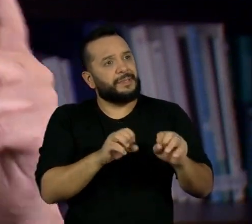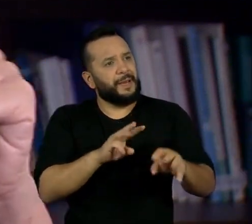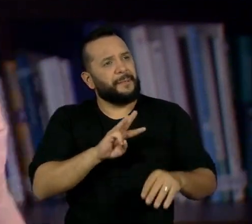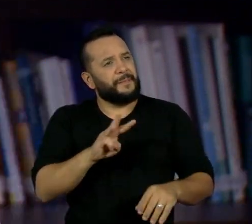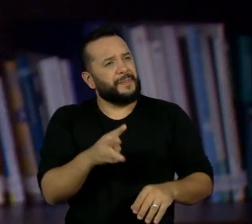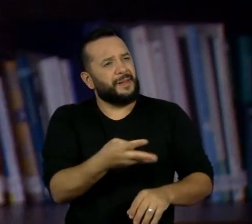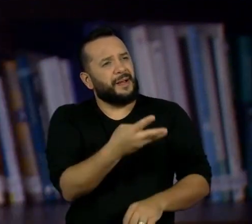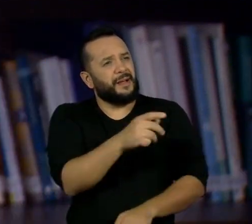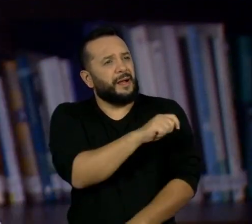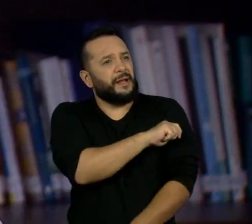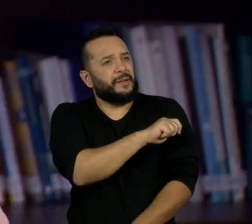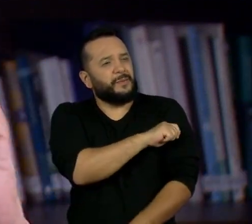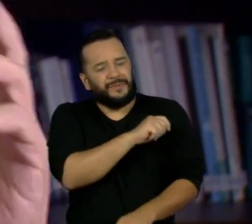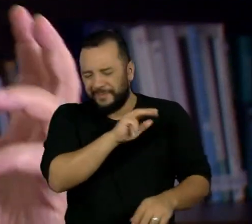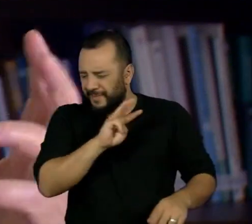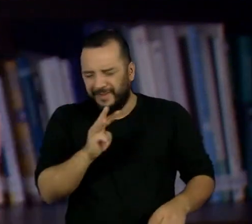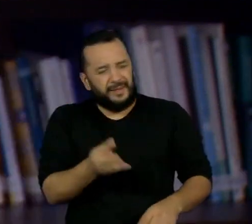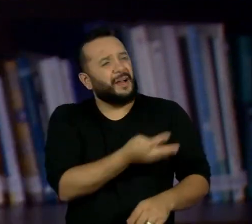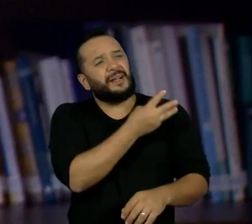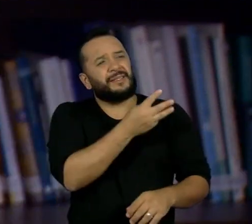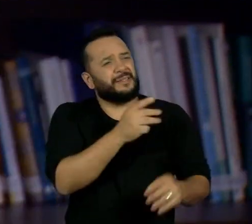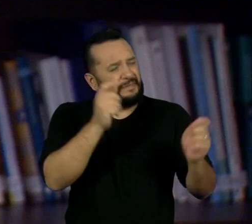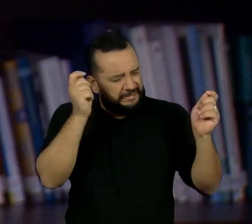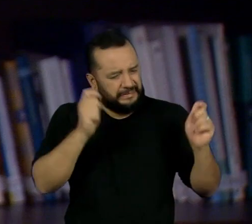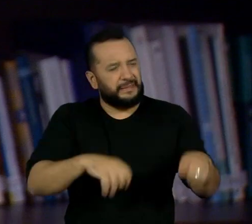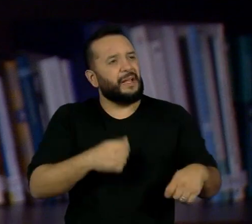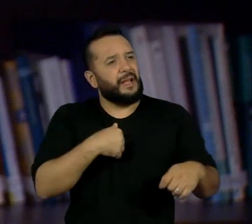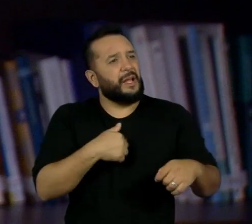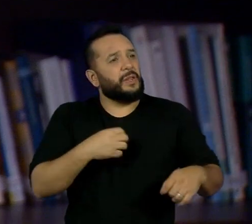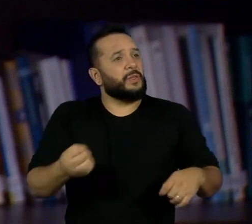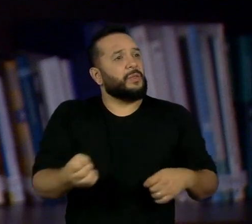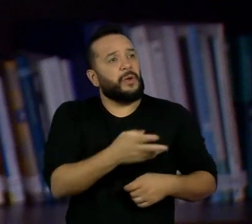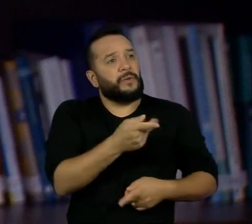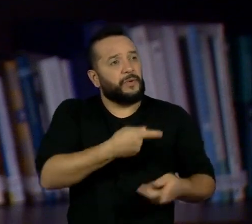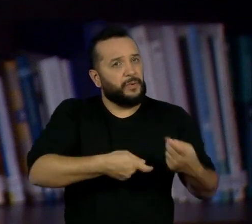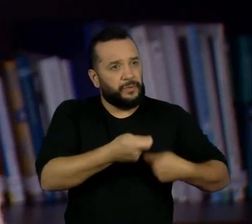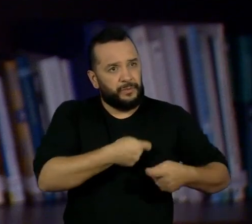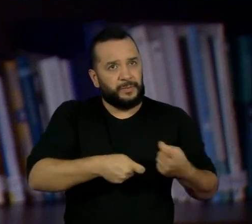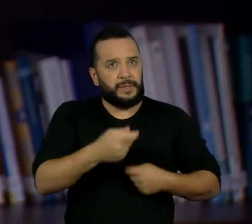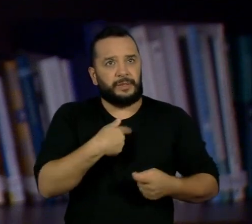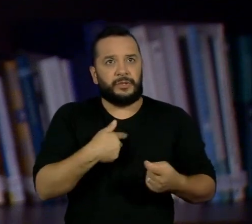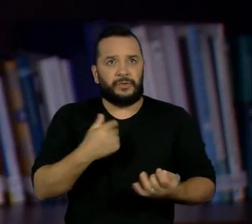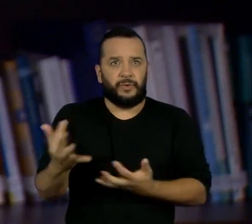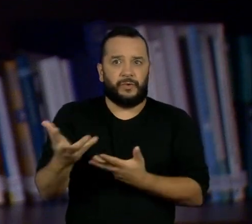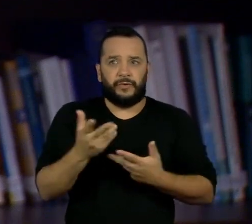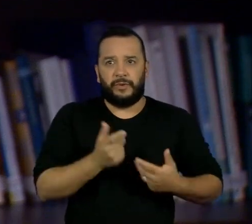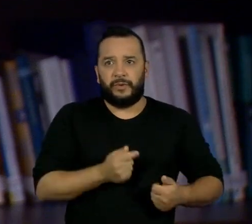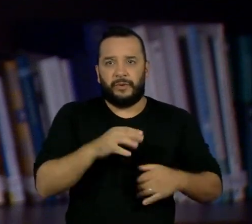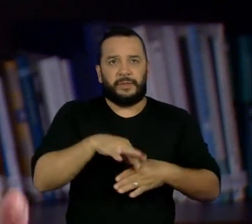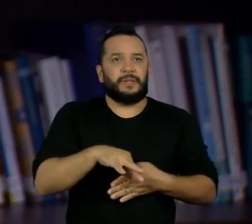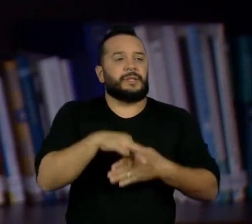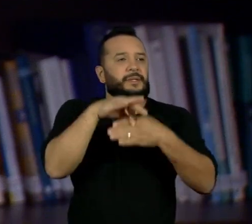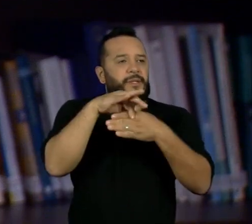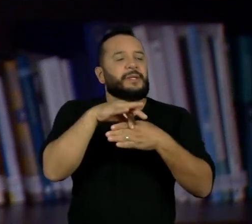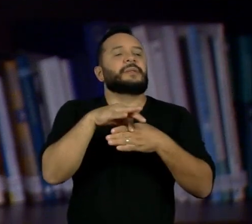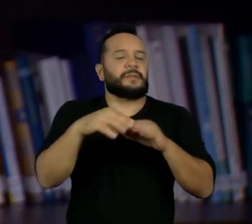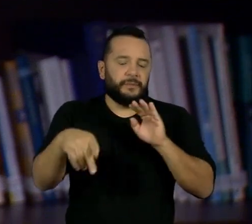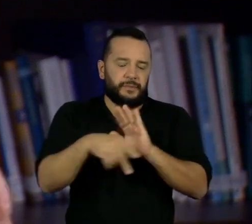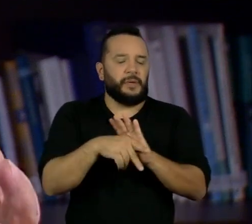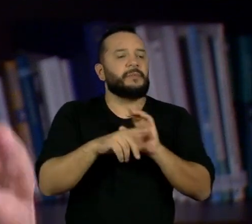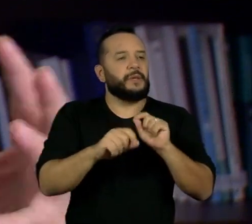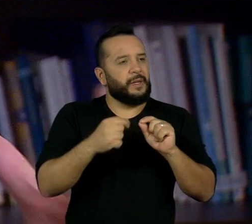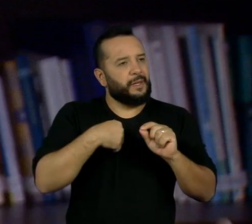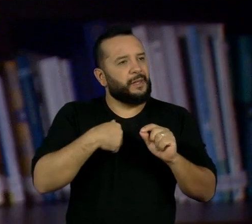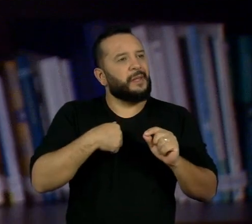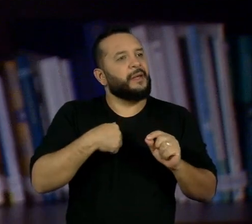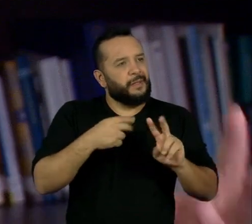E também, esse planejamento que nós estamos fazendo agora para o estudo, convidamos várias lideranças indígenas, cientistas indígenas,